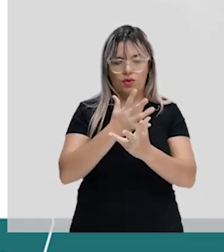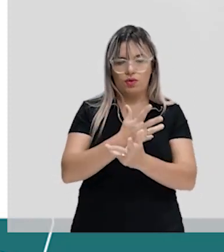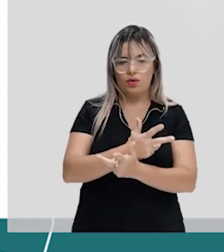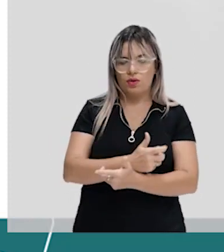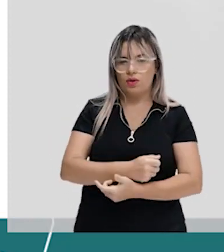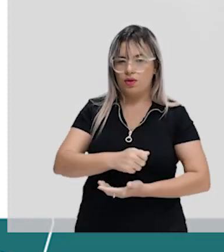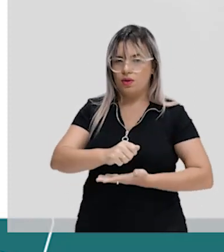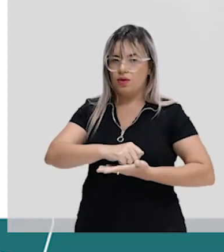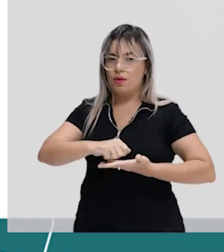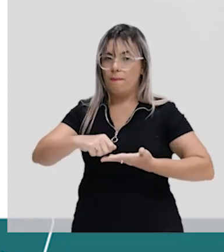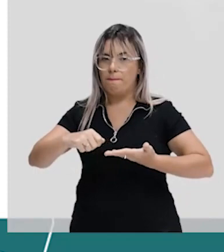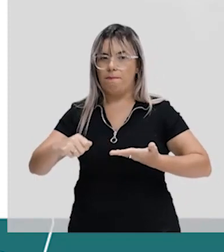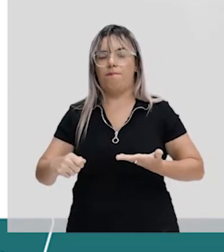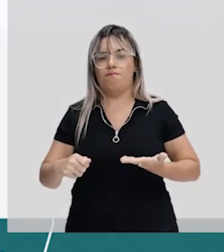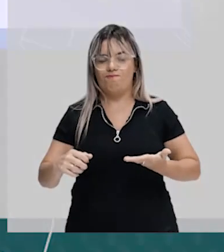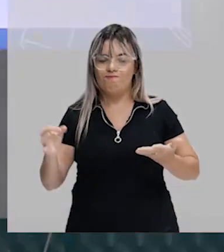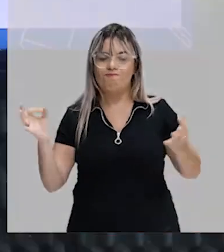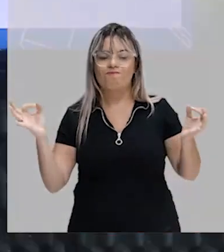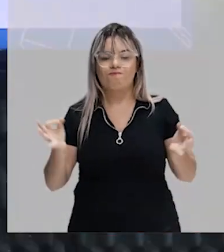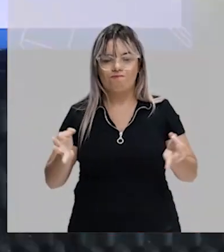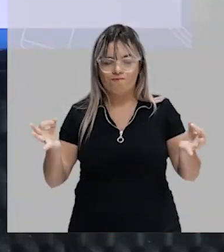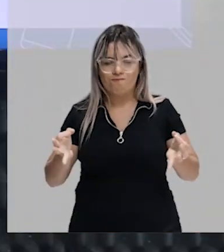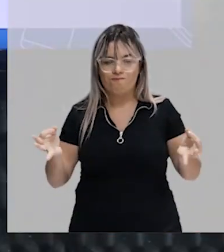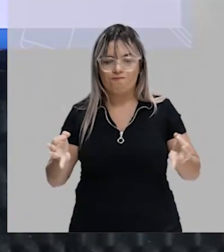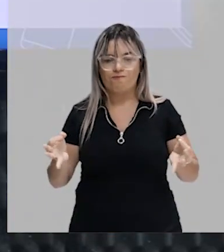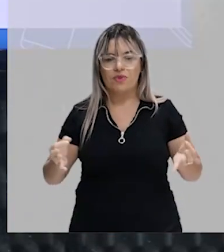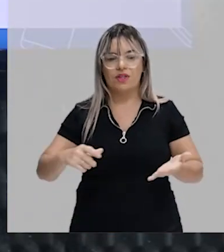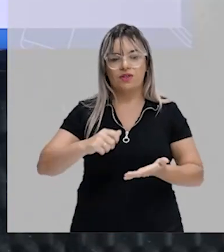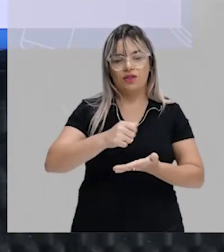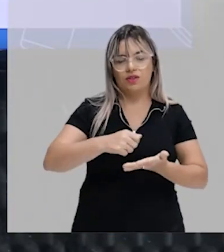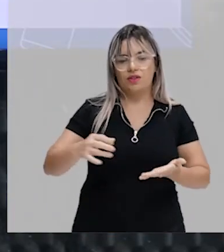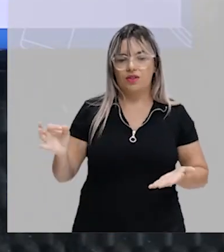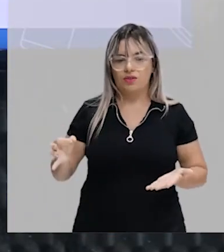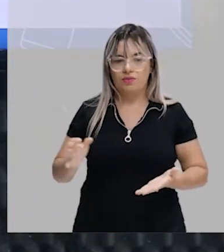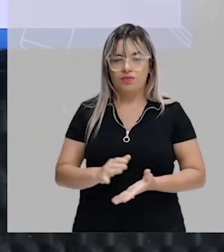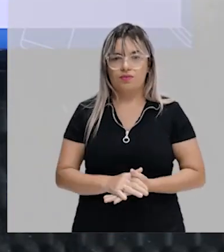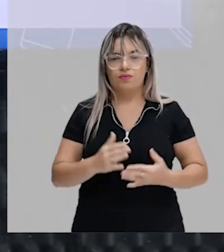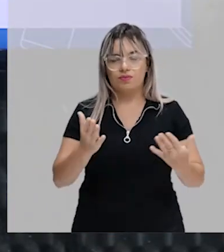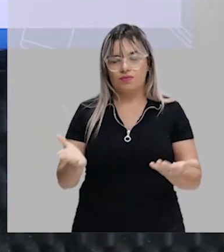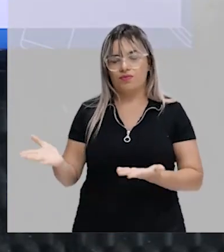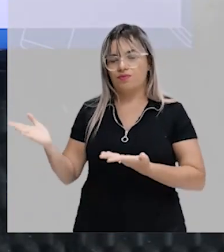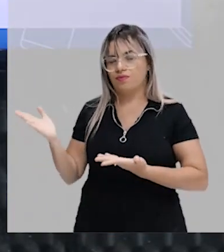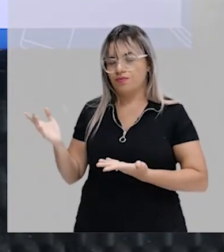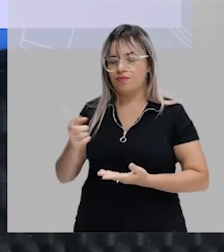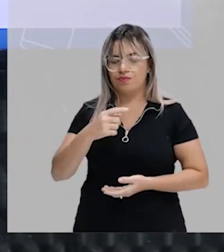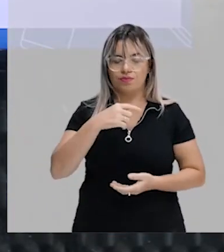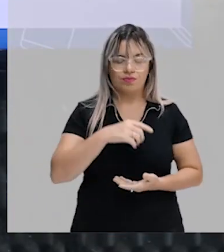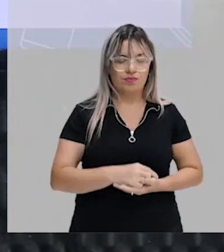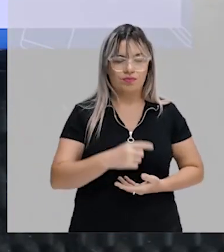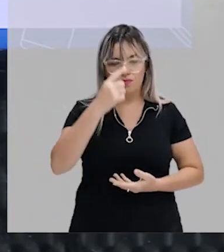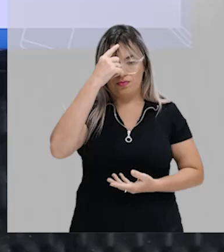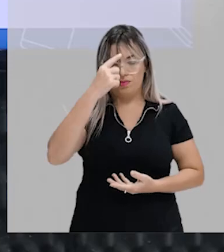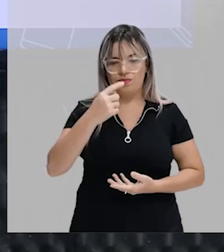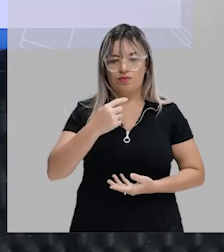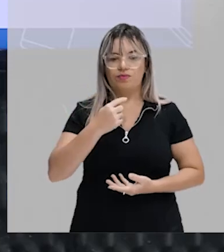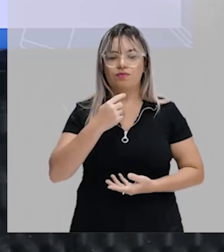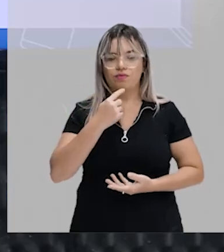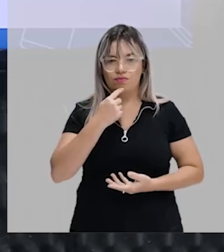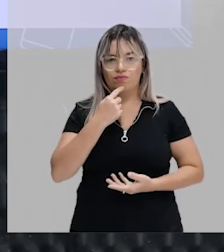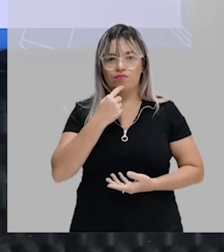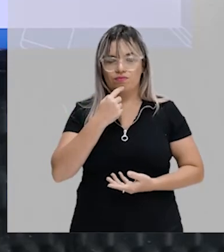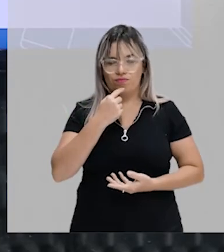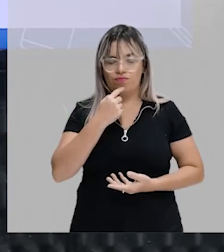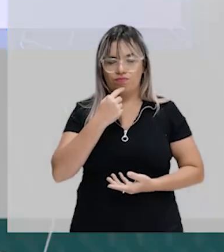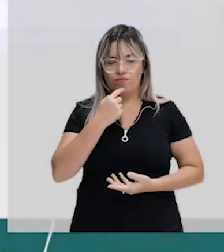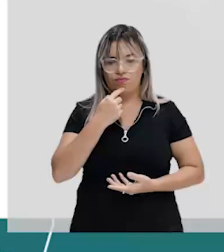Mostrava as mazelas da sociedade através das produções. Olha aqui que lindo, uma pessoa deitada